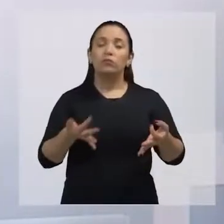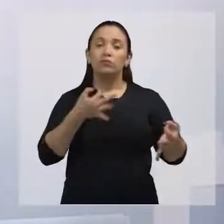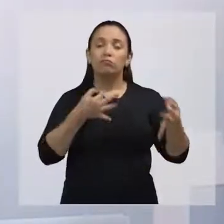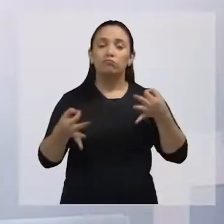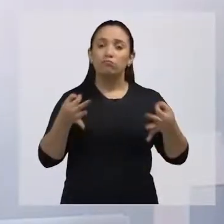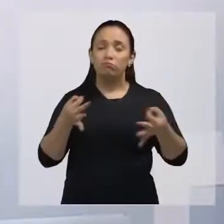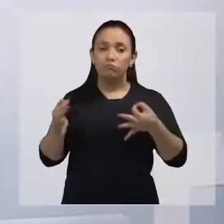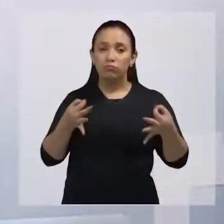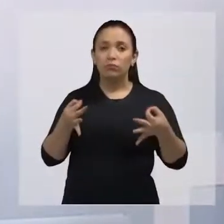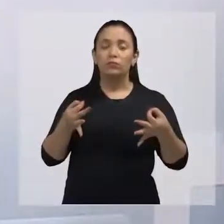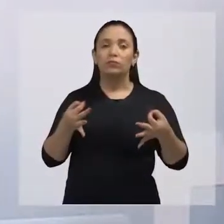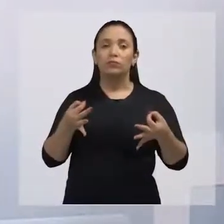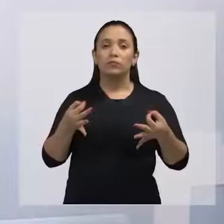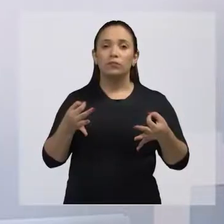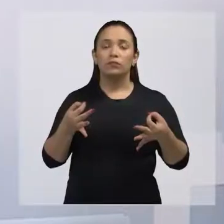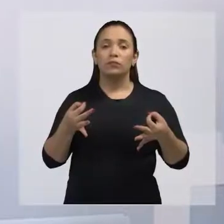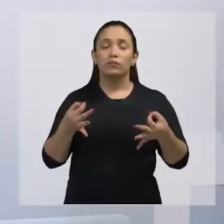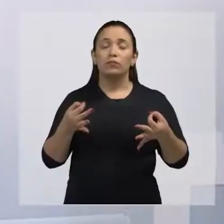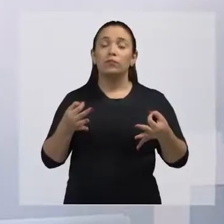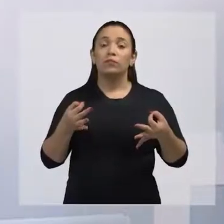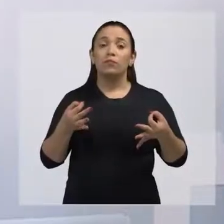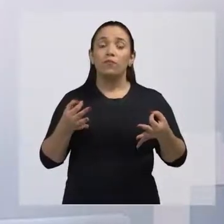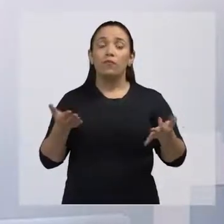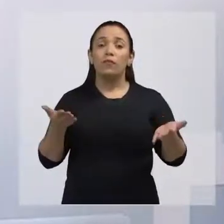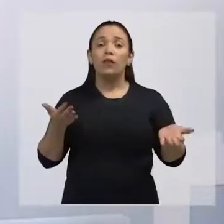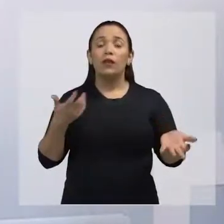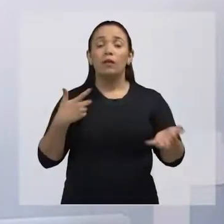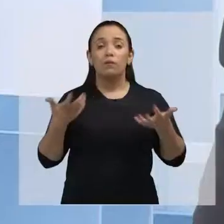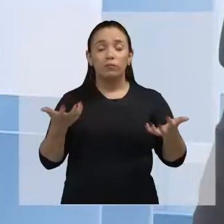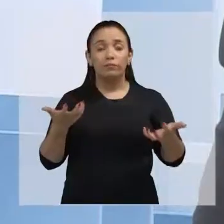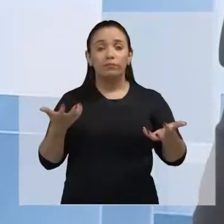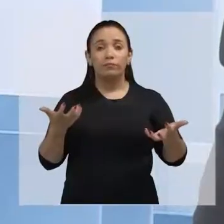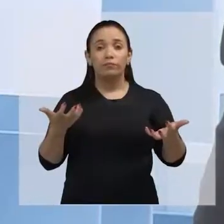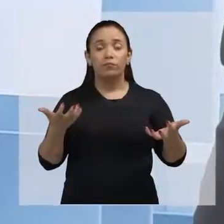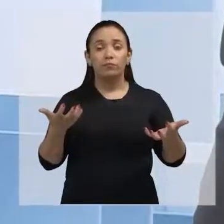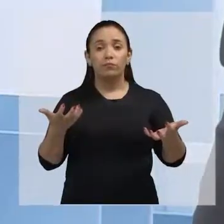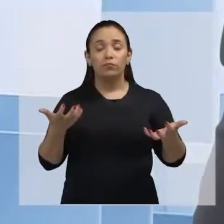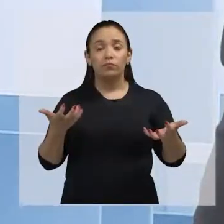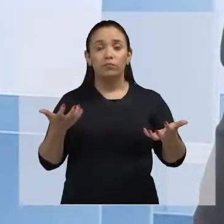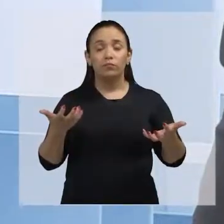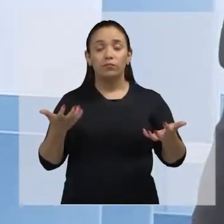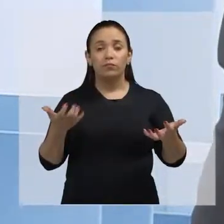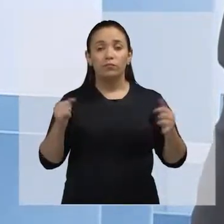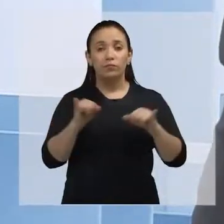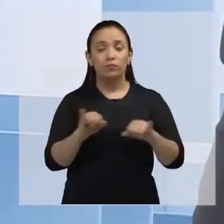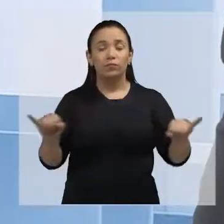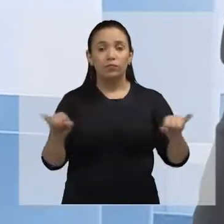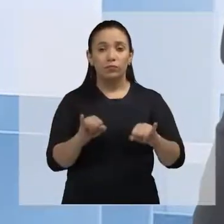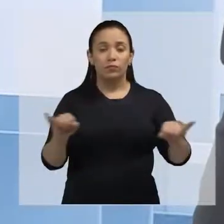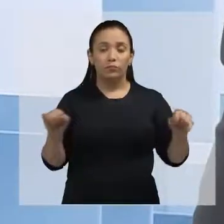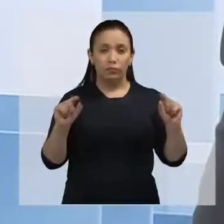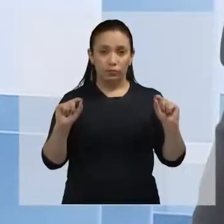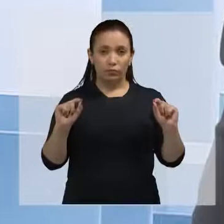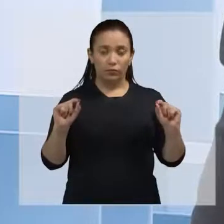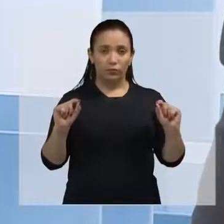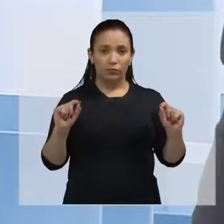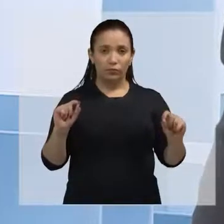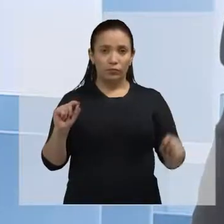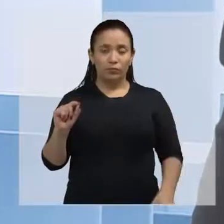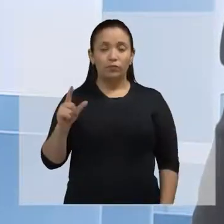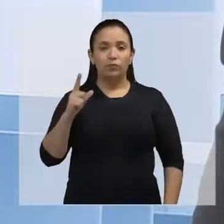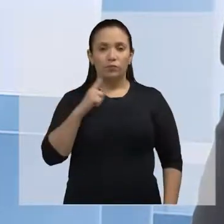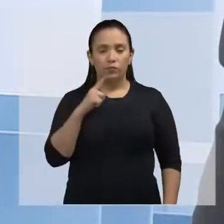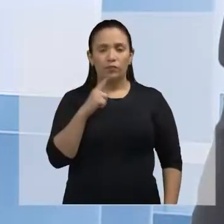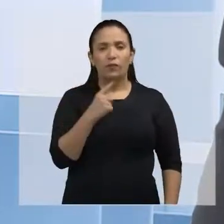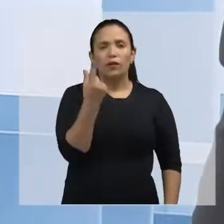da justiça, se também ele não é cúmplice desse processo. Pronto. Agora, eu estou querendo ir para esse lado, não. Eu estou querendo dizer só o seguinte. Você não